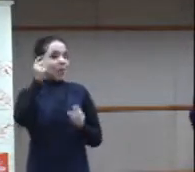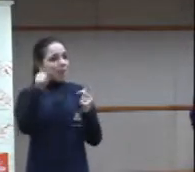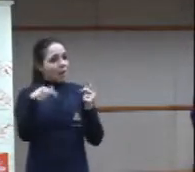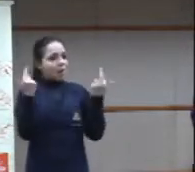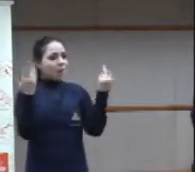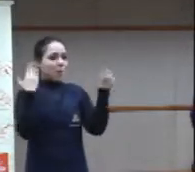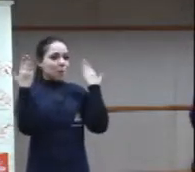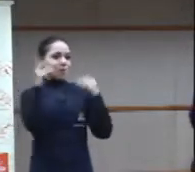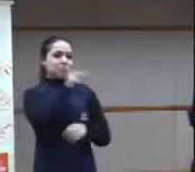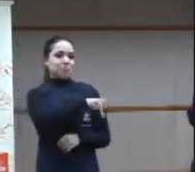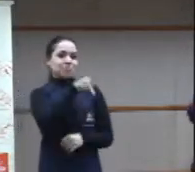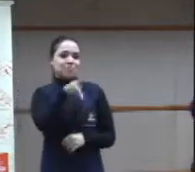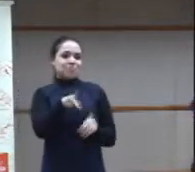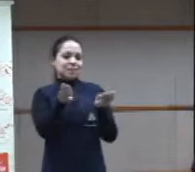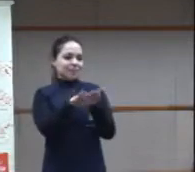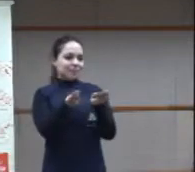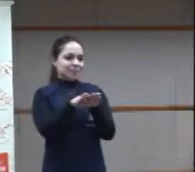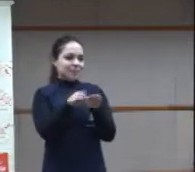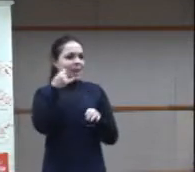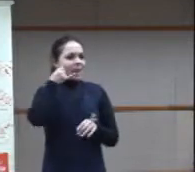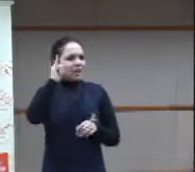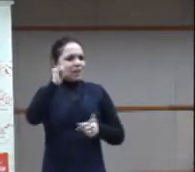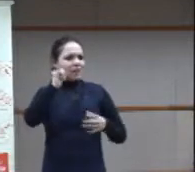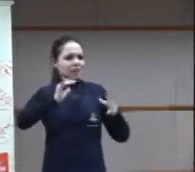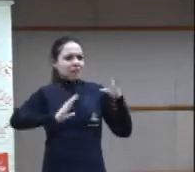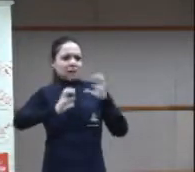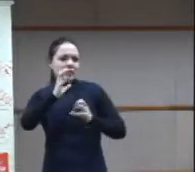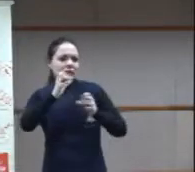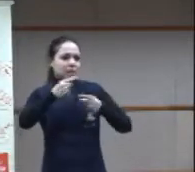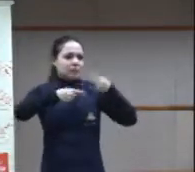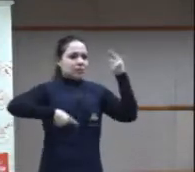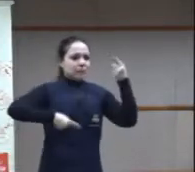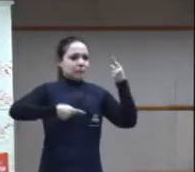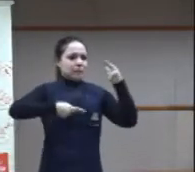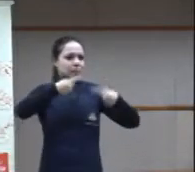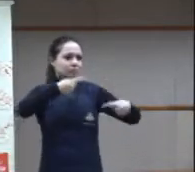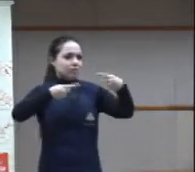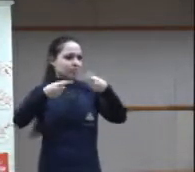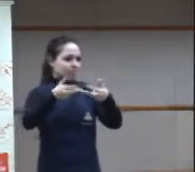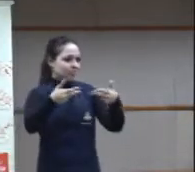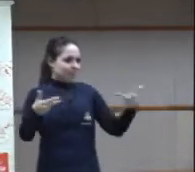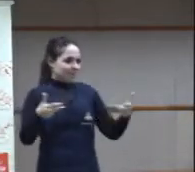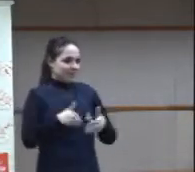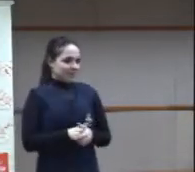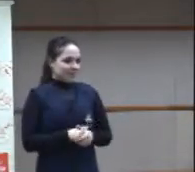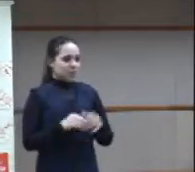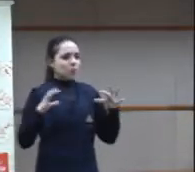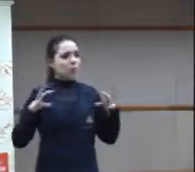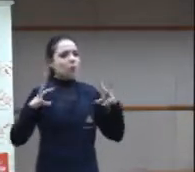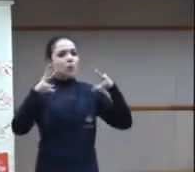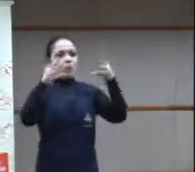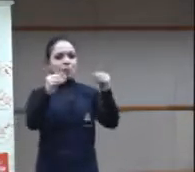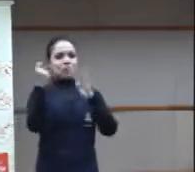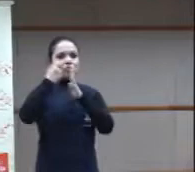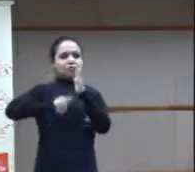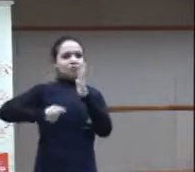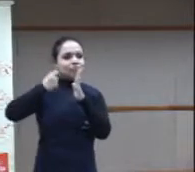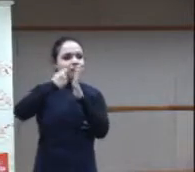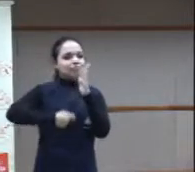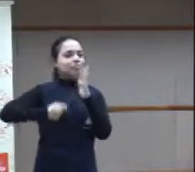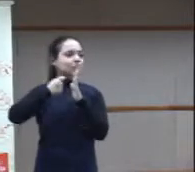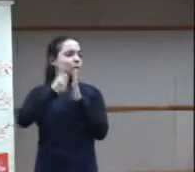esta hostilidade que vem acontecendo entre pessoas com diversidades. Vamos todos lutar por